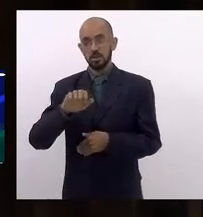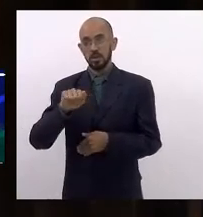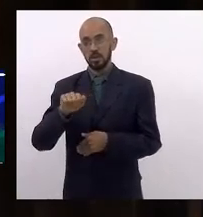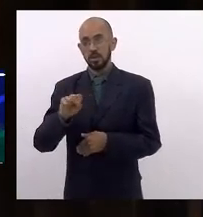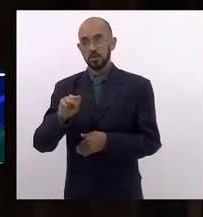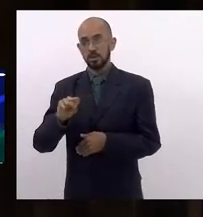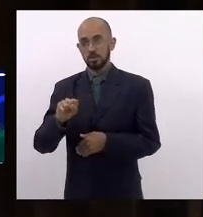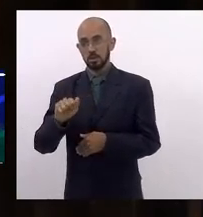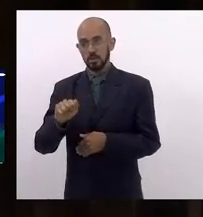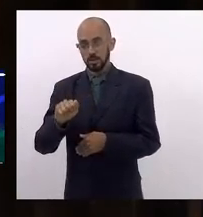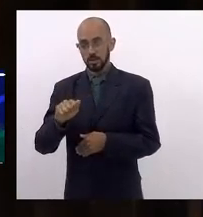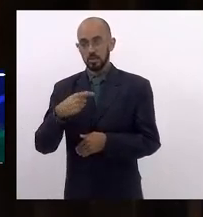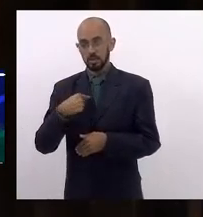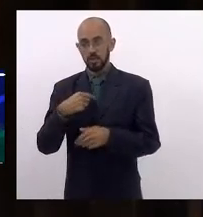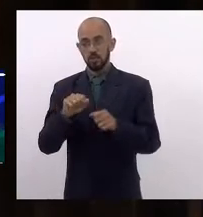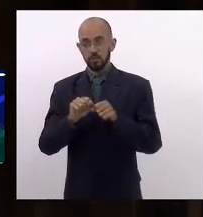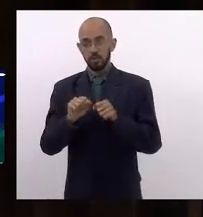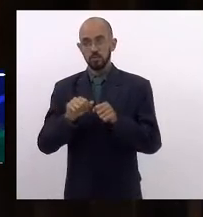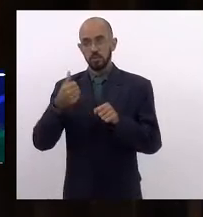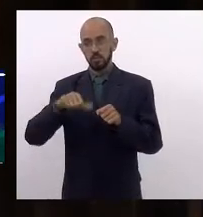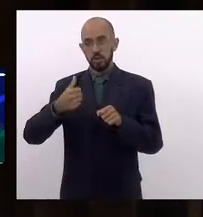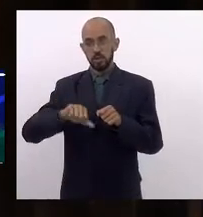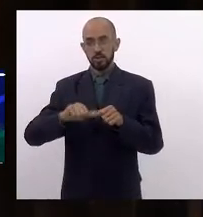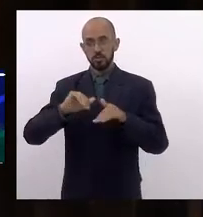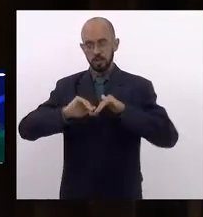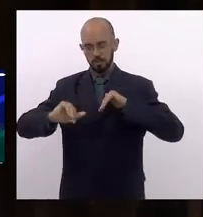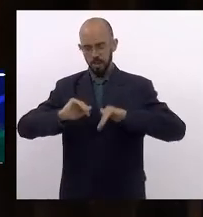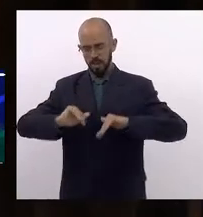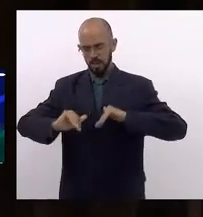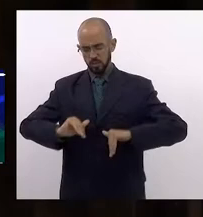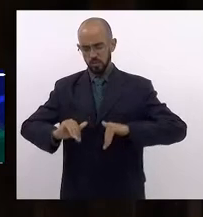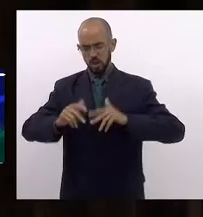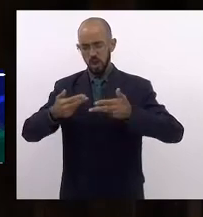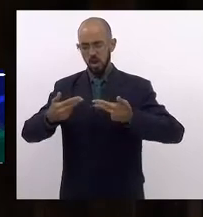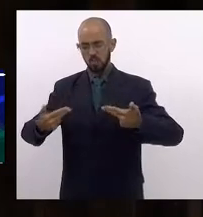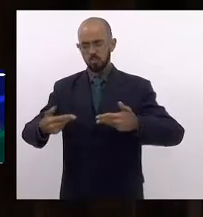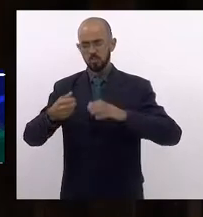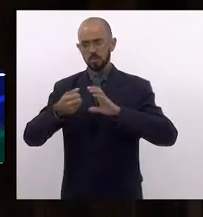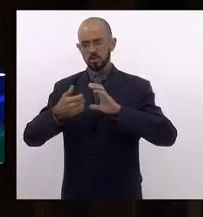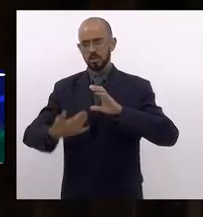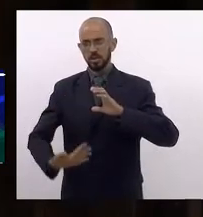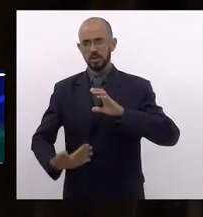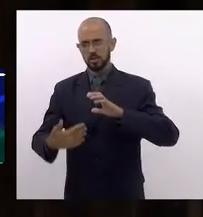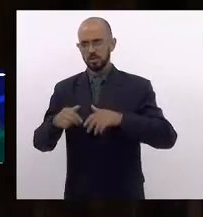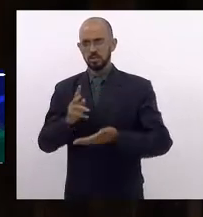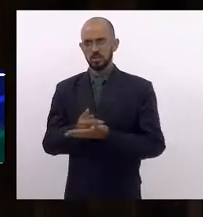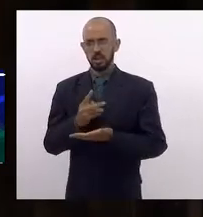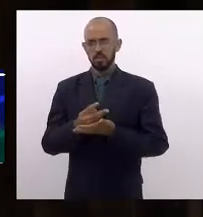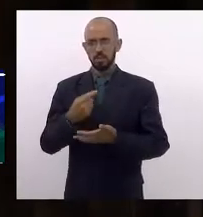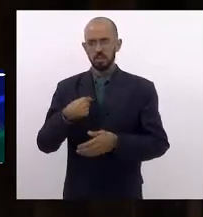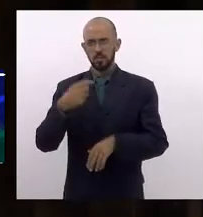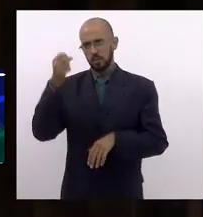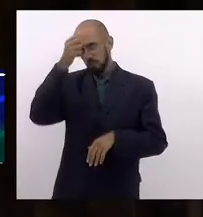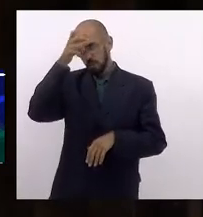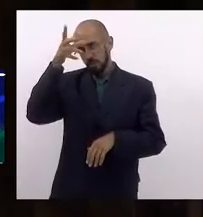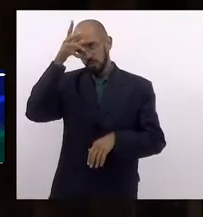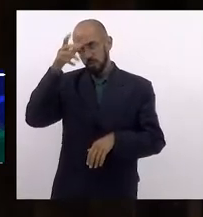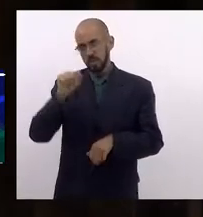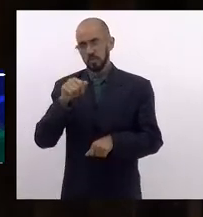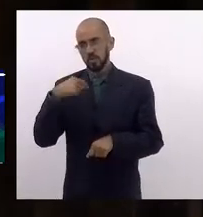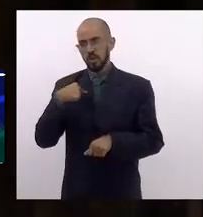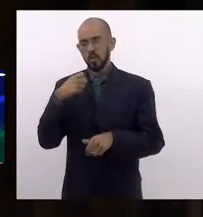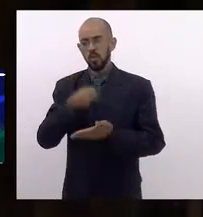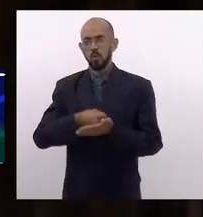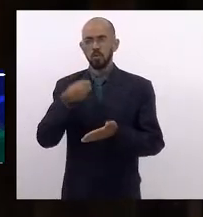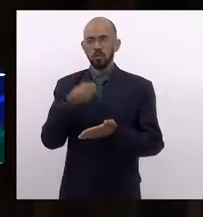aqui separando alguns pontos e eu sempre que eu fui Prefeito eu lutei